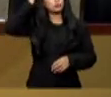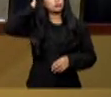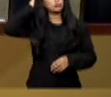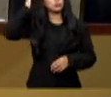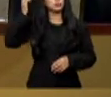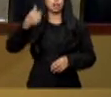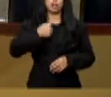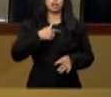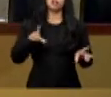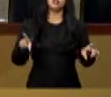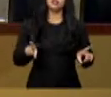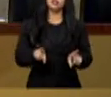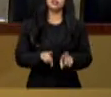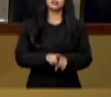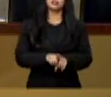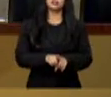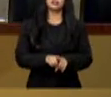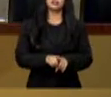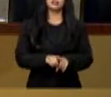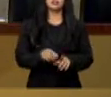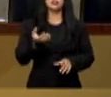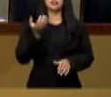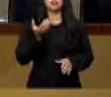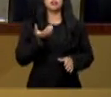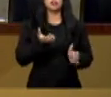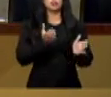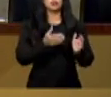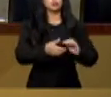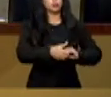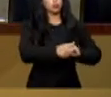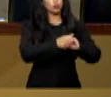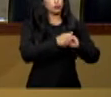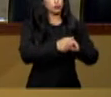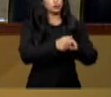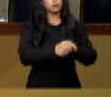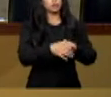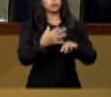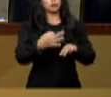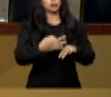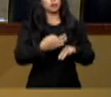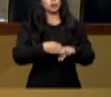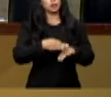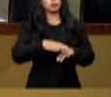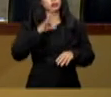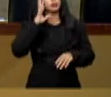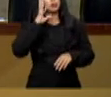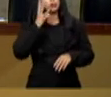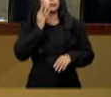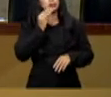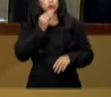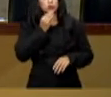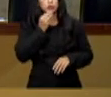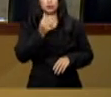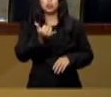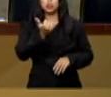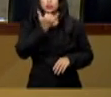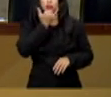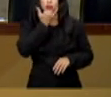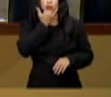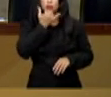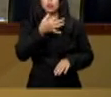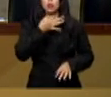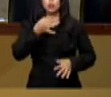Eu também gostaria de cumprimentar o ministro Dias Toffoli e pedir escusas às opiniões